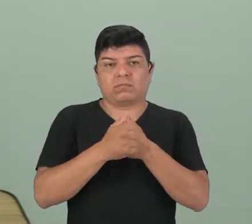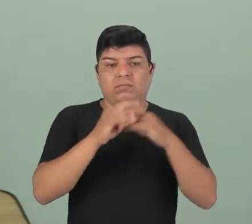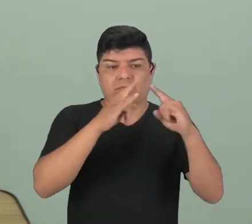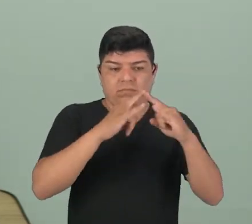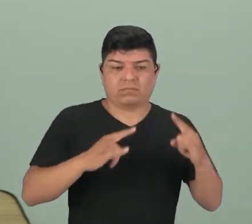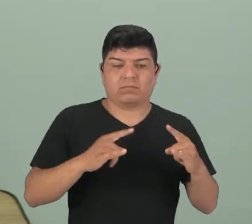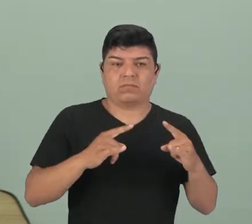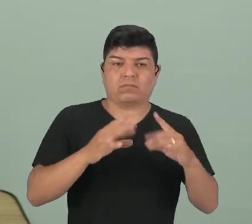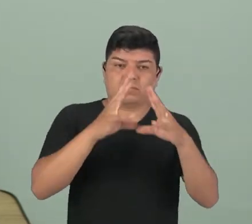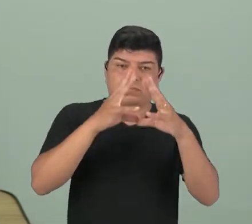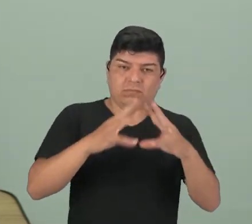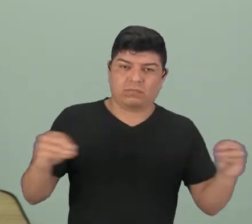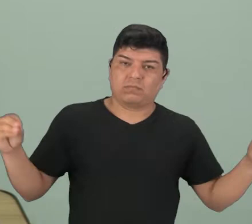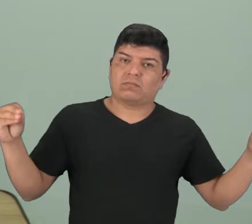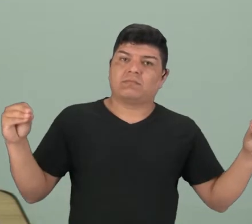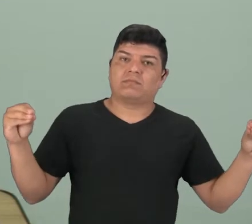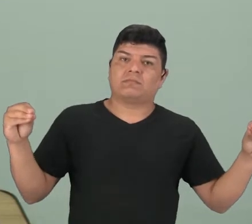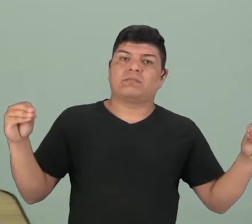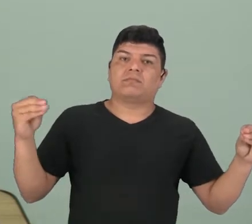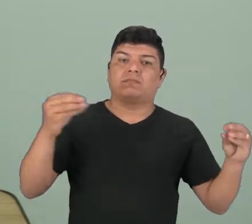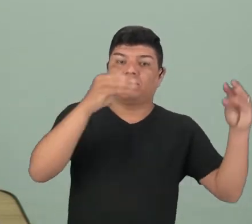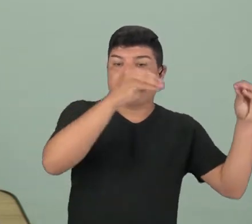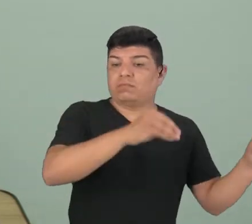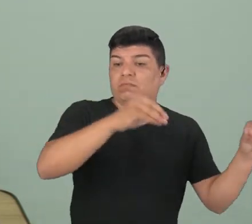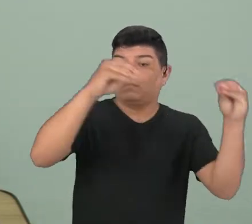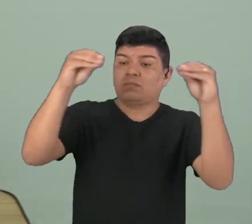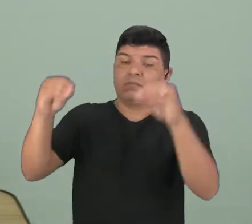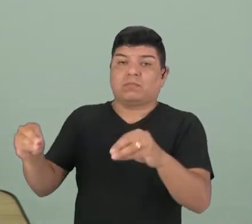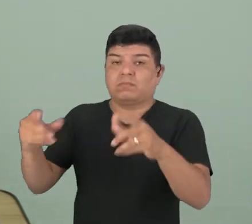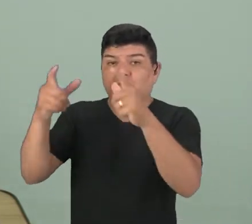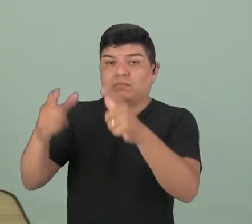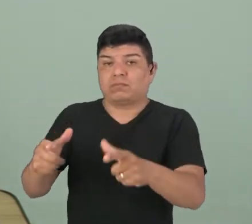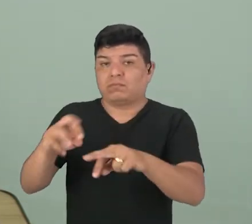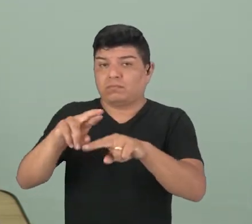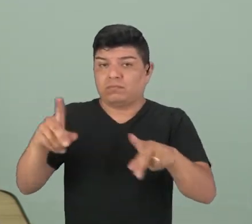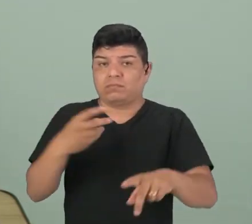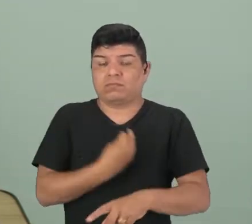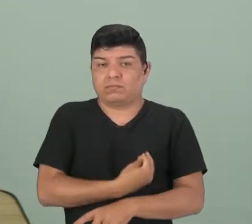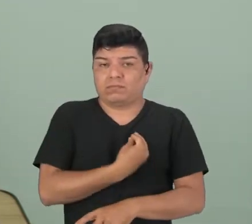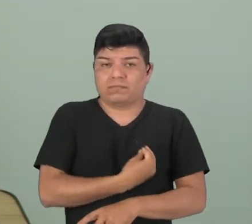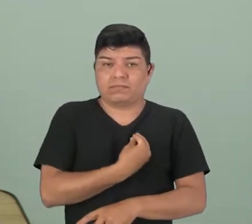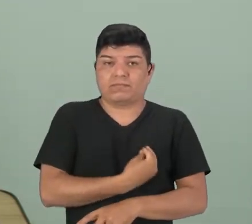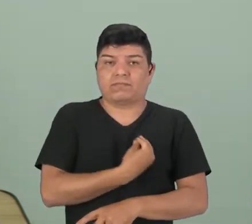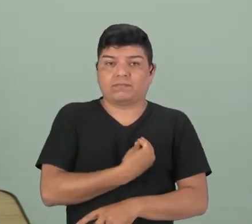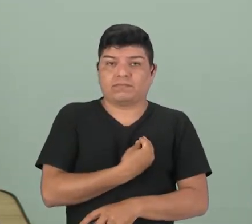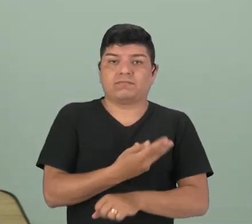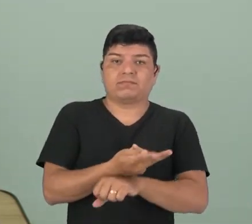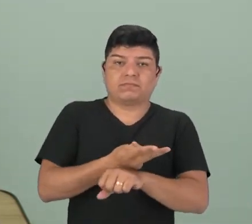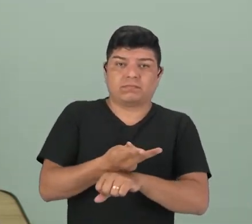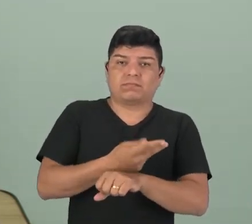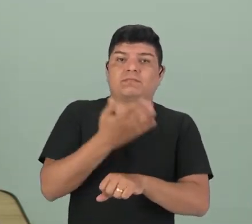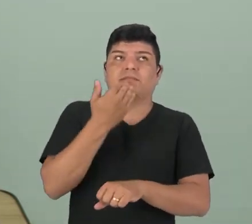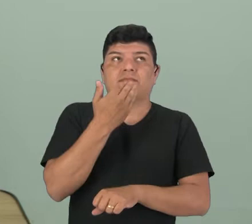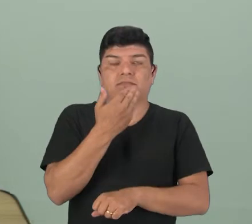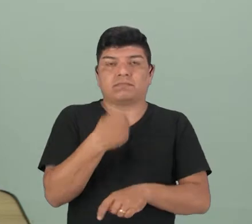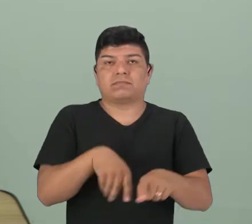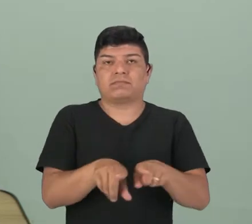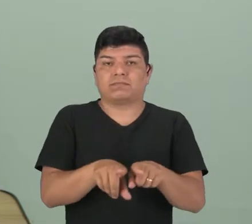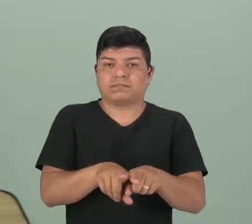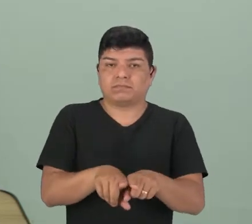se terminavam, eles se mudavam em busca de um novo local para viver, para buscar lá